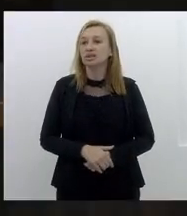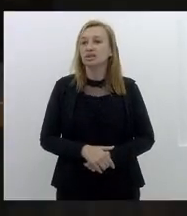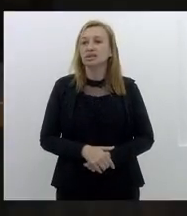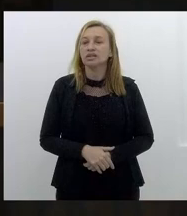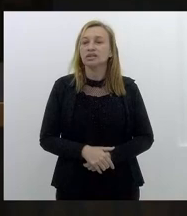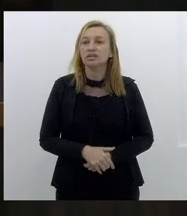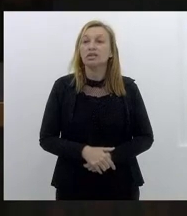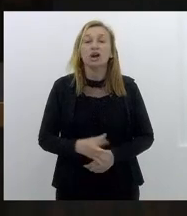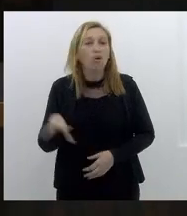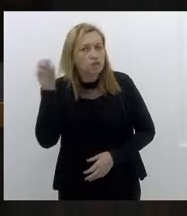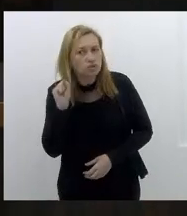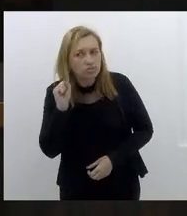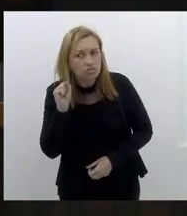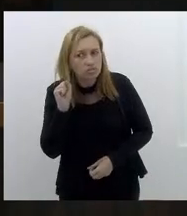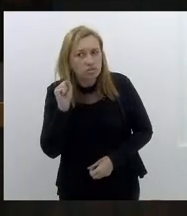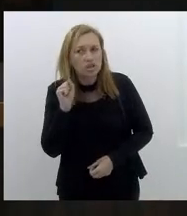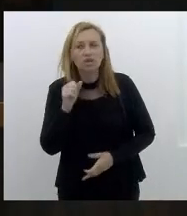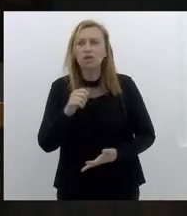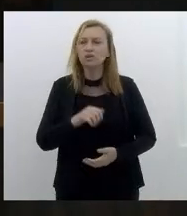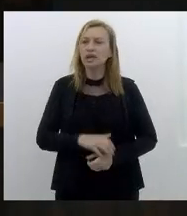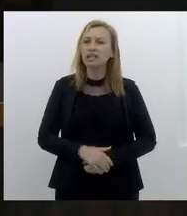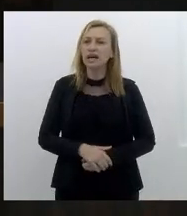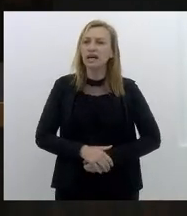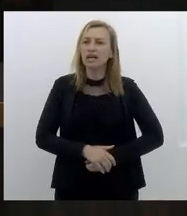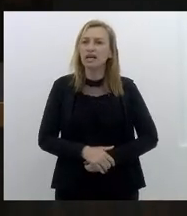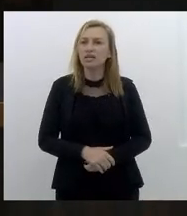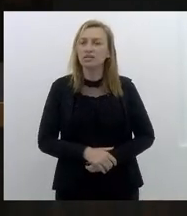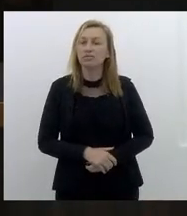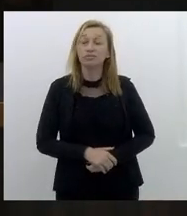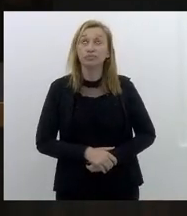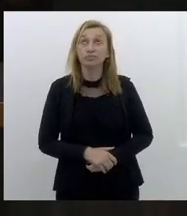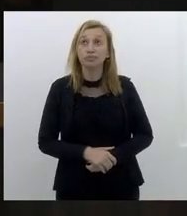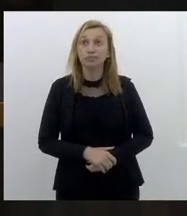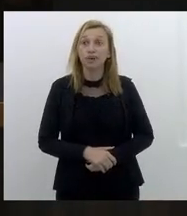escritório estou sendo ouvido e também é descartado